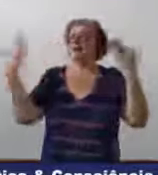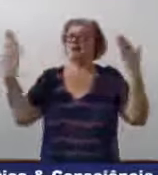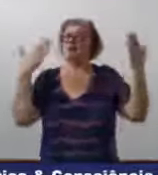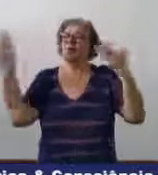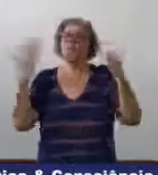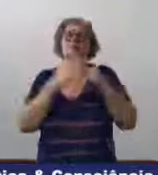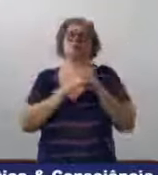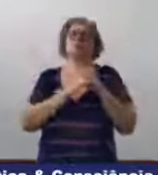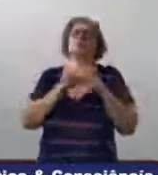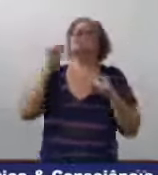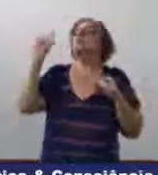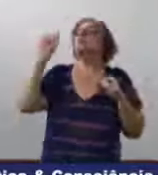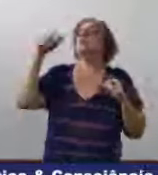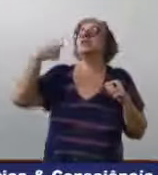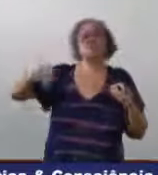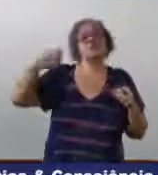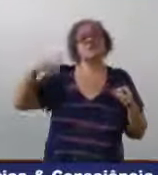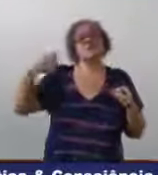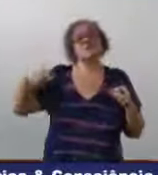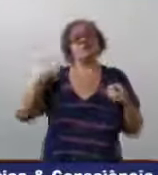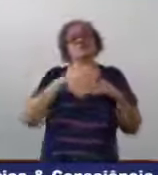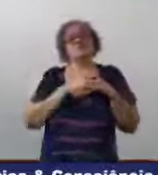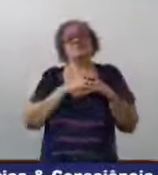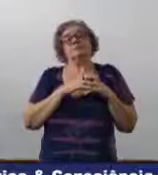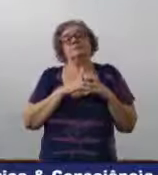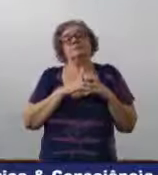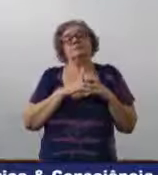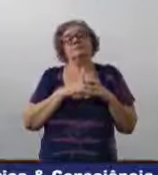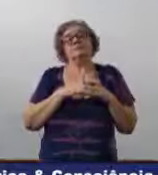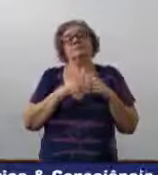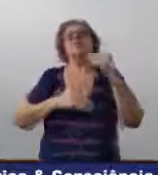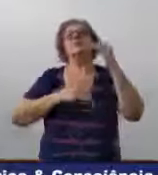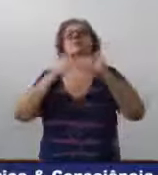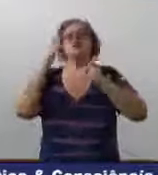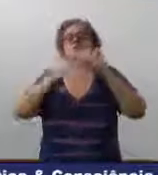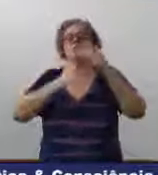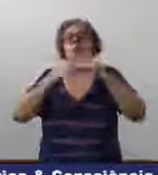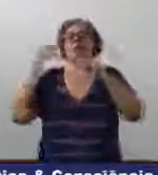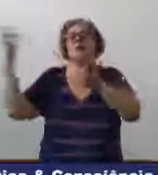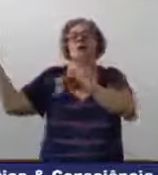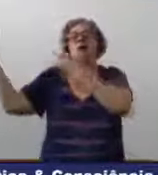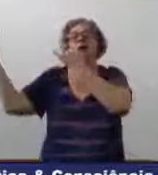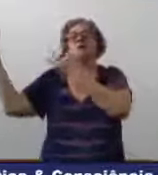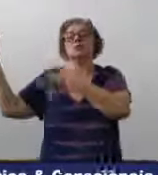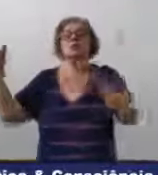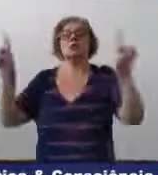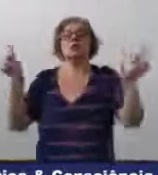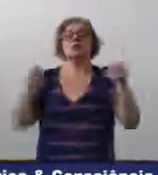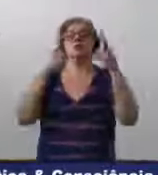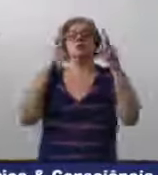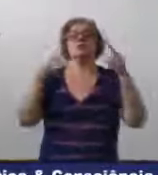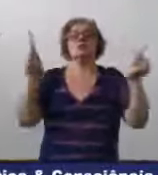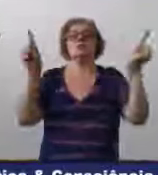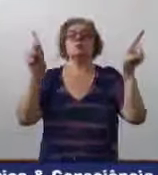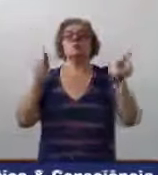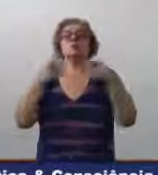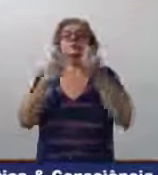ideia. Agora, o que é necessário para produzir uma música, para tocar uma música num